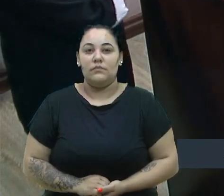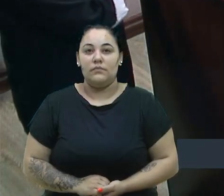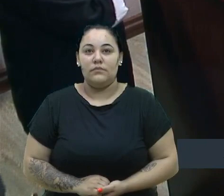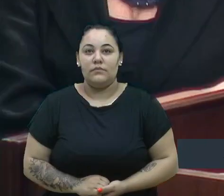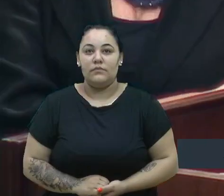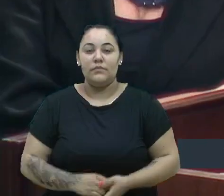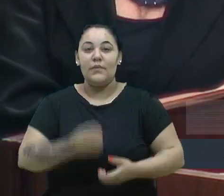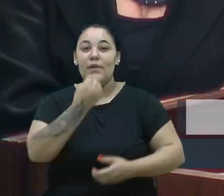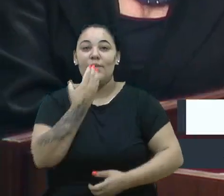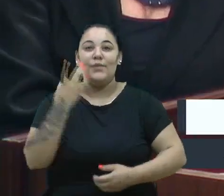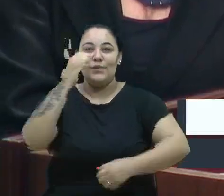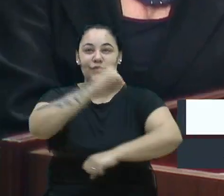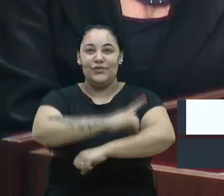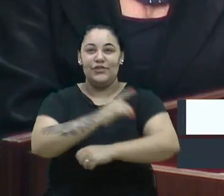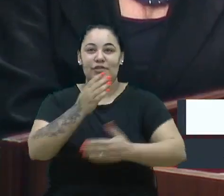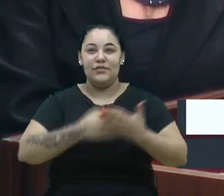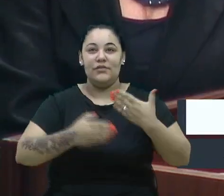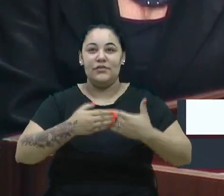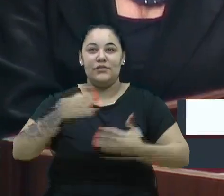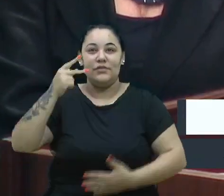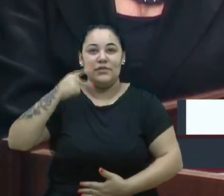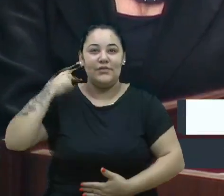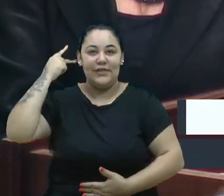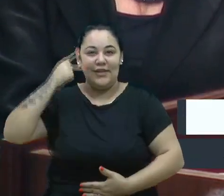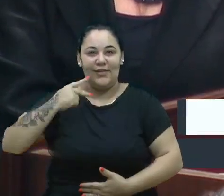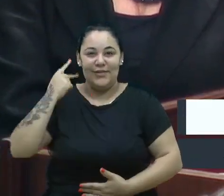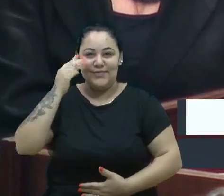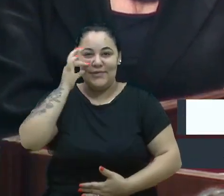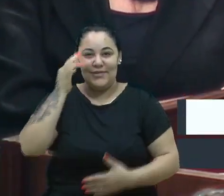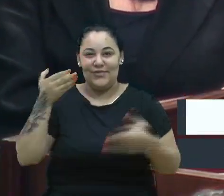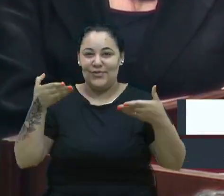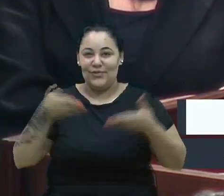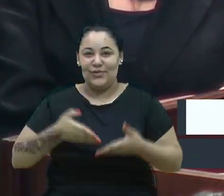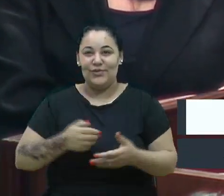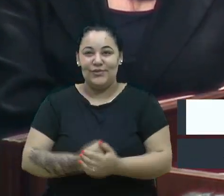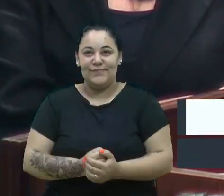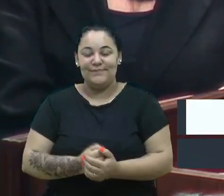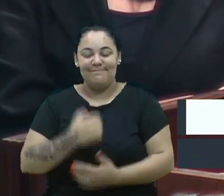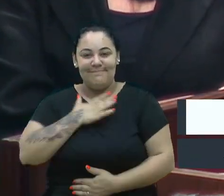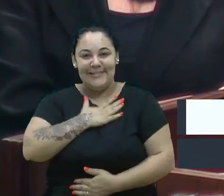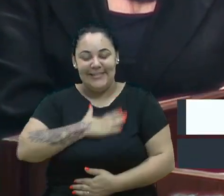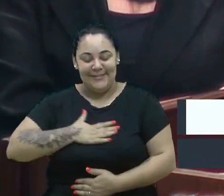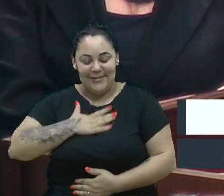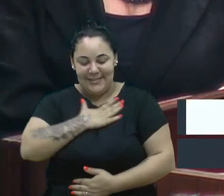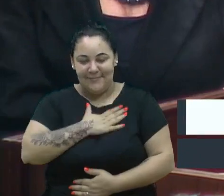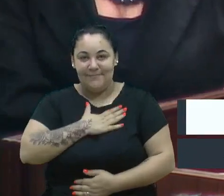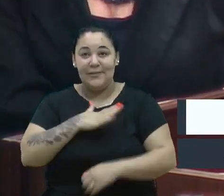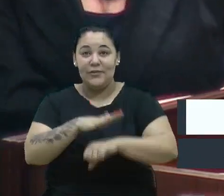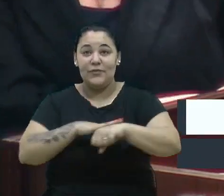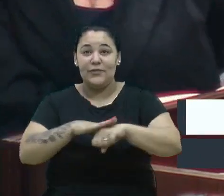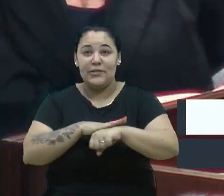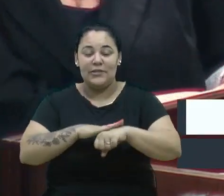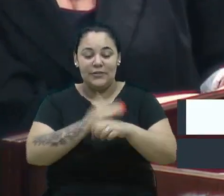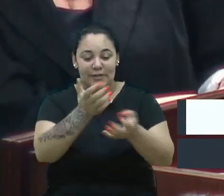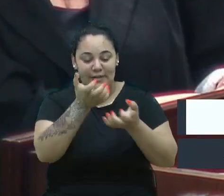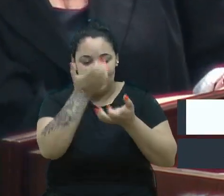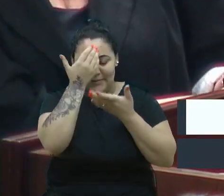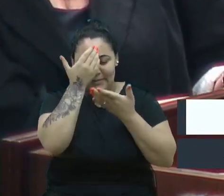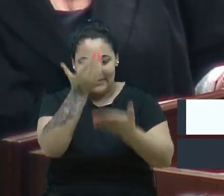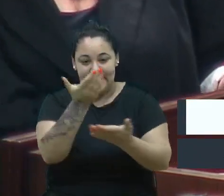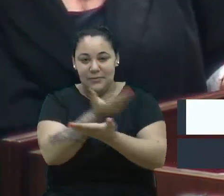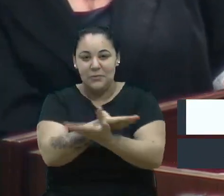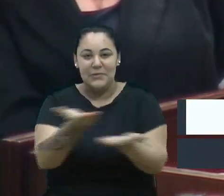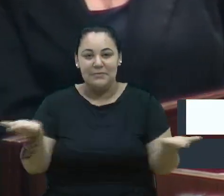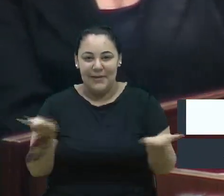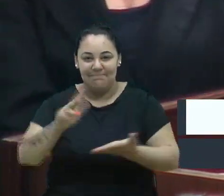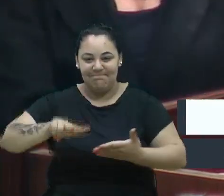Muito bom dia a todos os vereadores e vereadoras desta casa. É uma honra estar aqui falando com vocês. Quero agradecer pelo espaço, agradecer